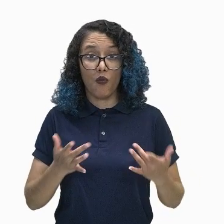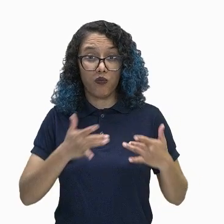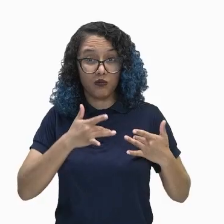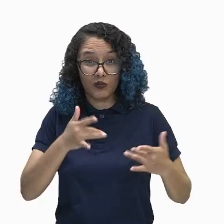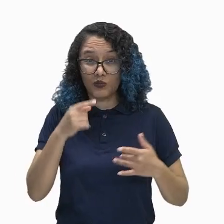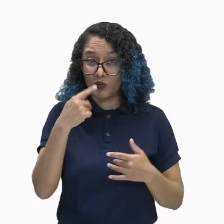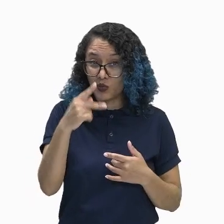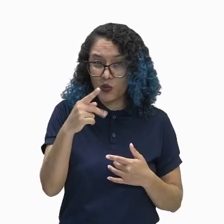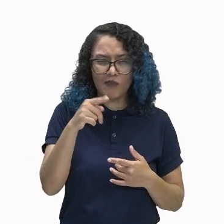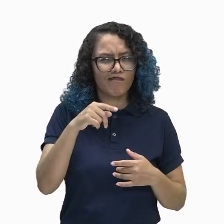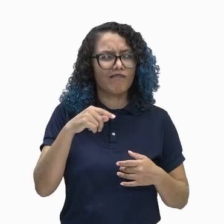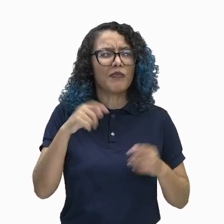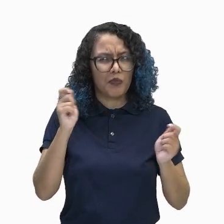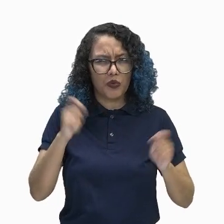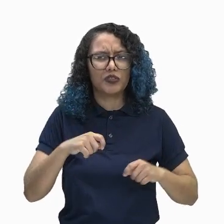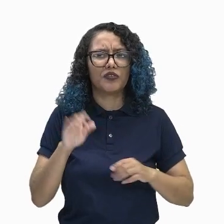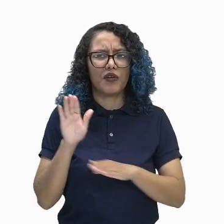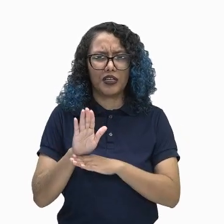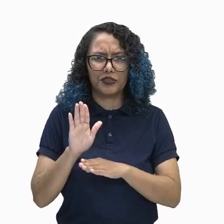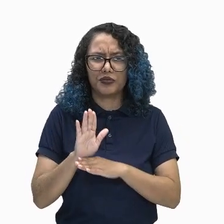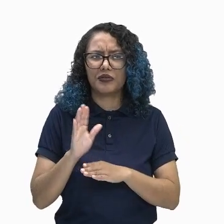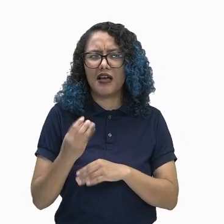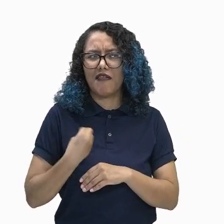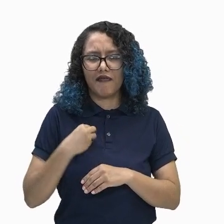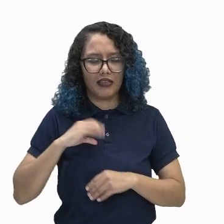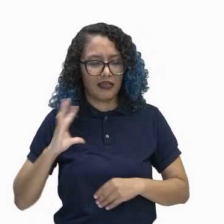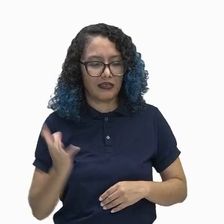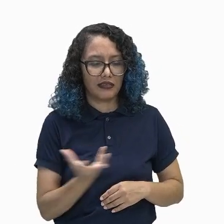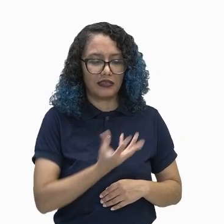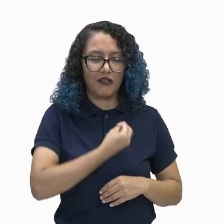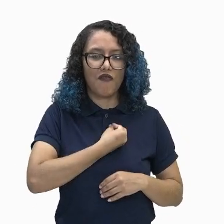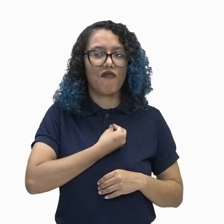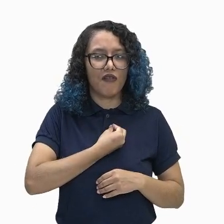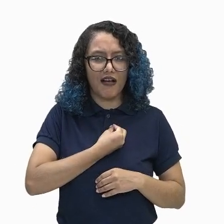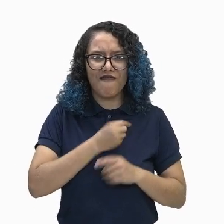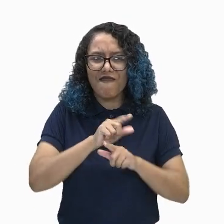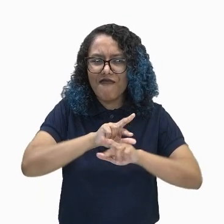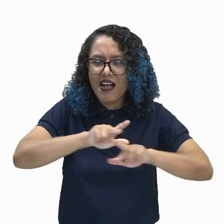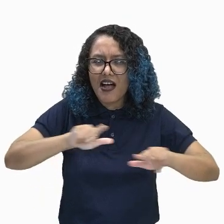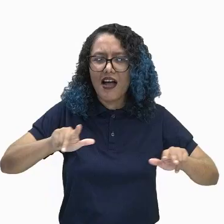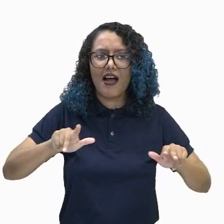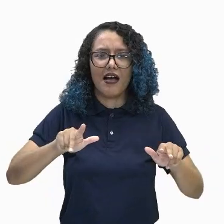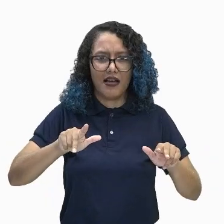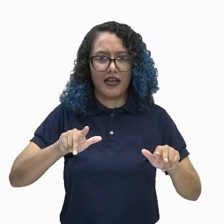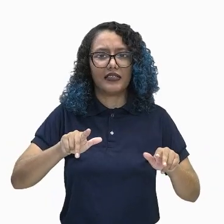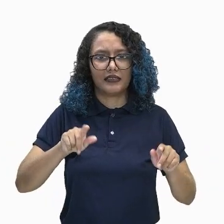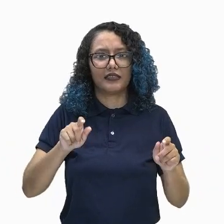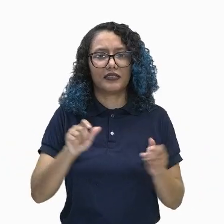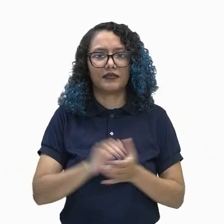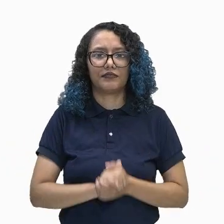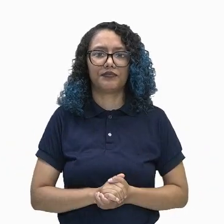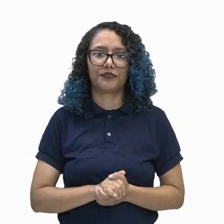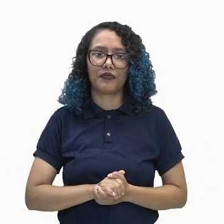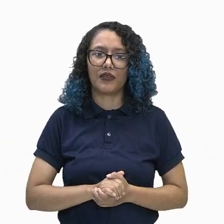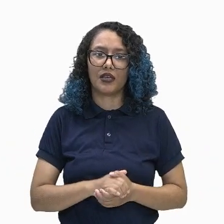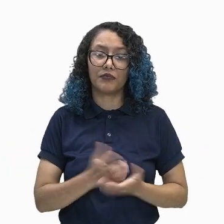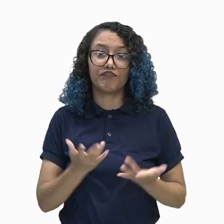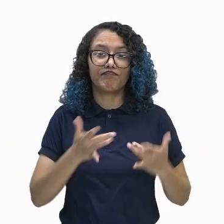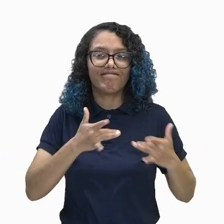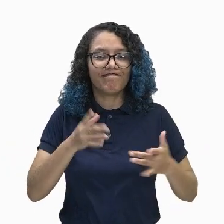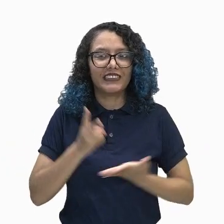ajuda a salvar muitas vidas. Doe sangue regularmente. Procure um hemocentro mais próximo. Saiba mais em